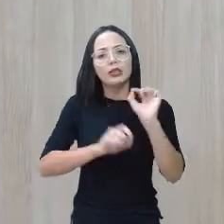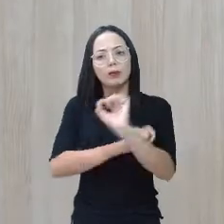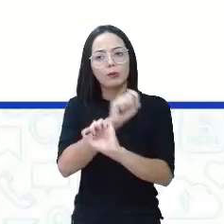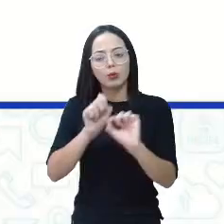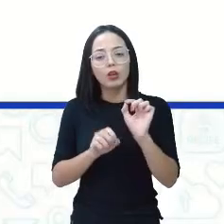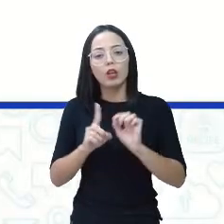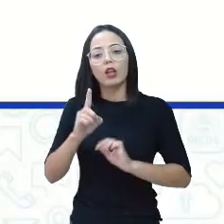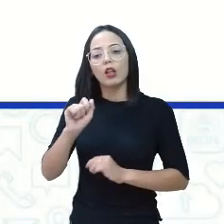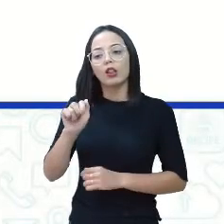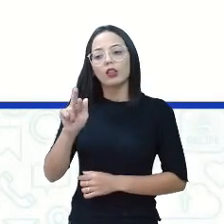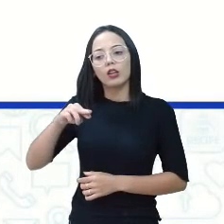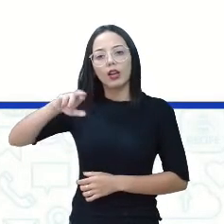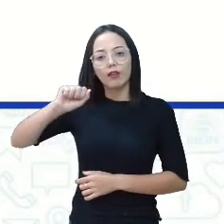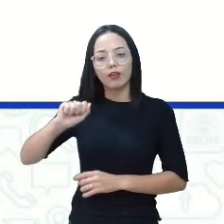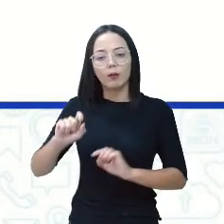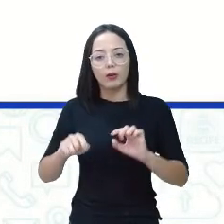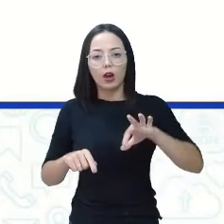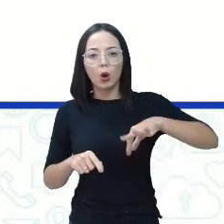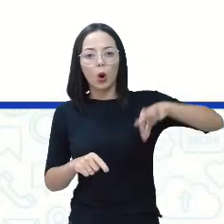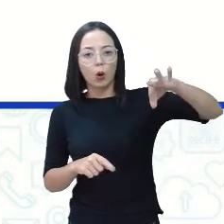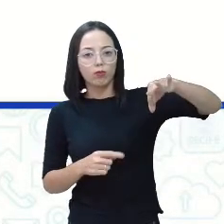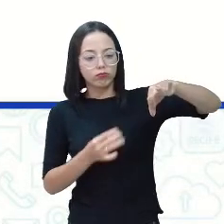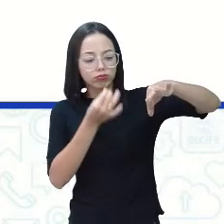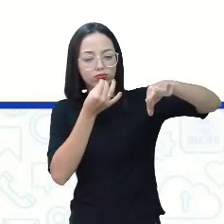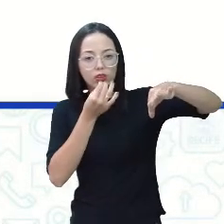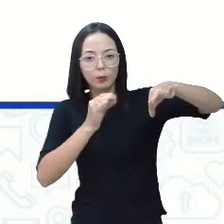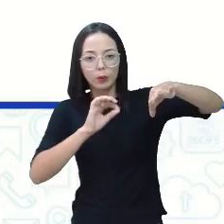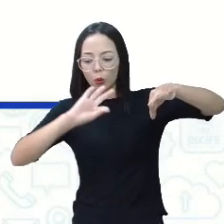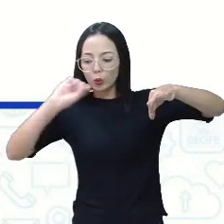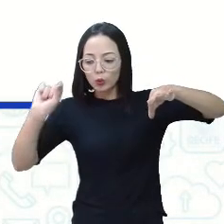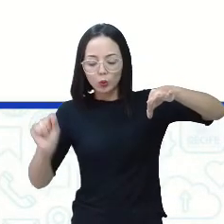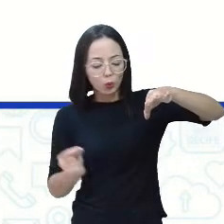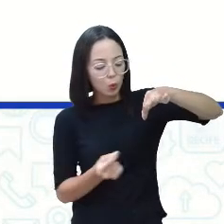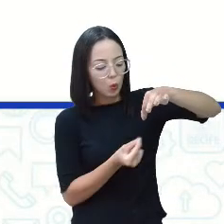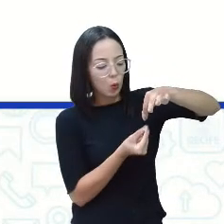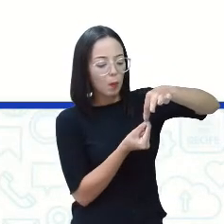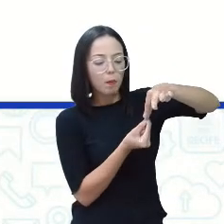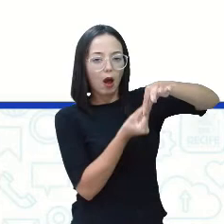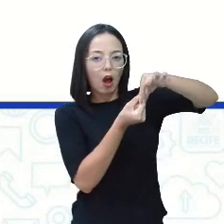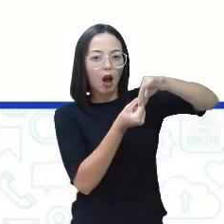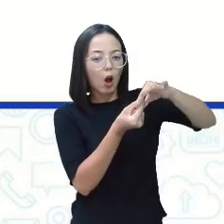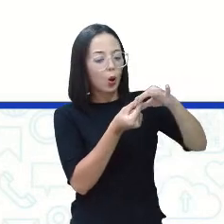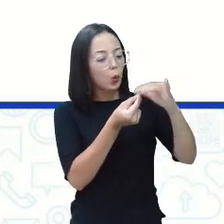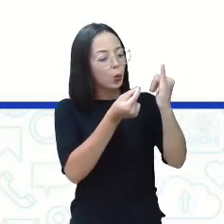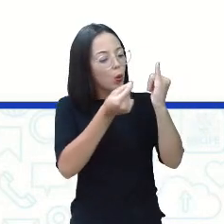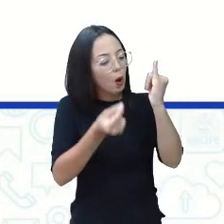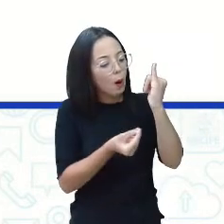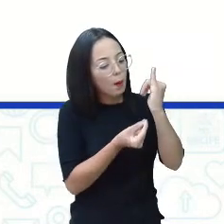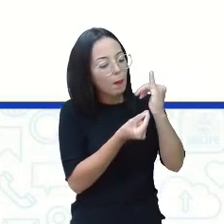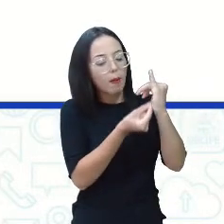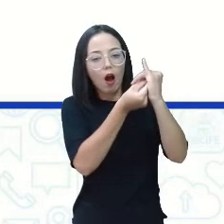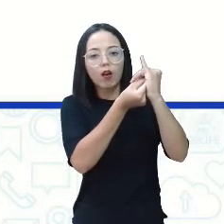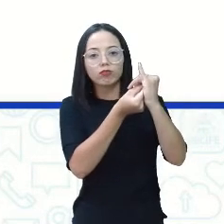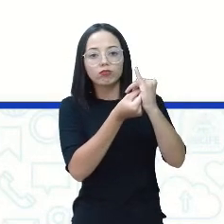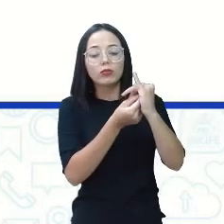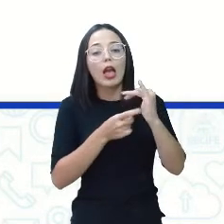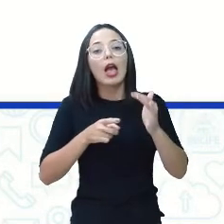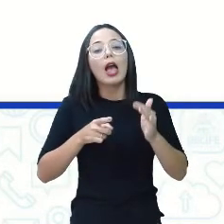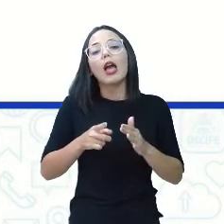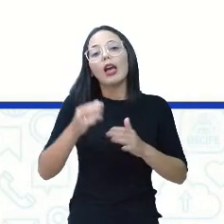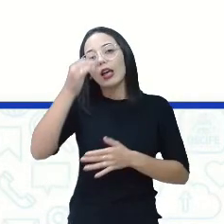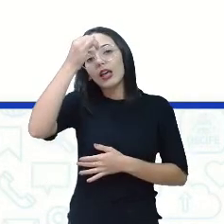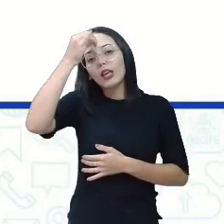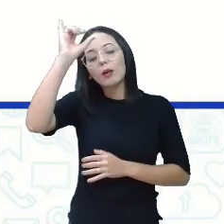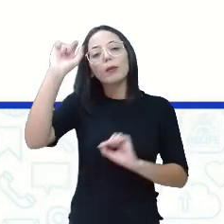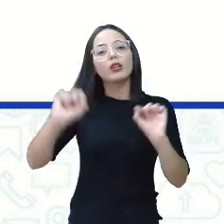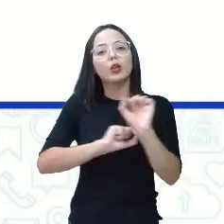diafragma, ele é colocado no colo do útero. Então, esse material, ele vai impedir que o espermatozoide